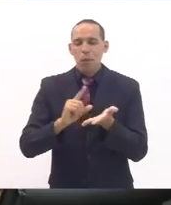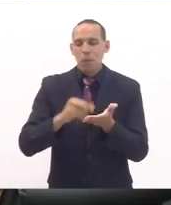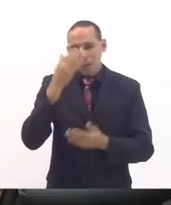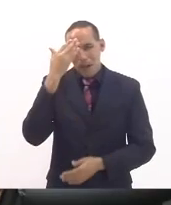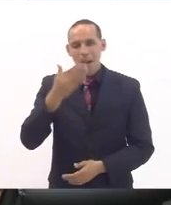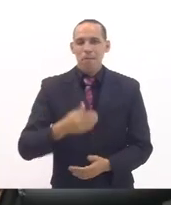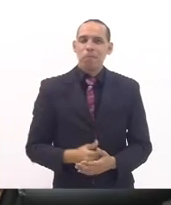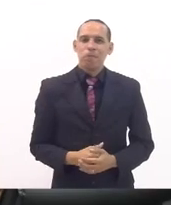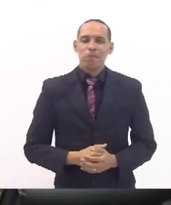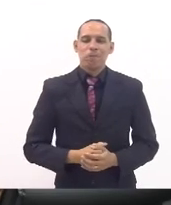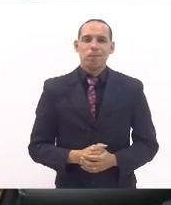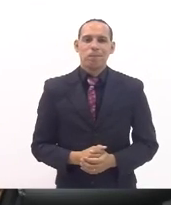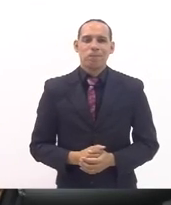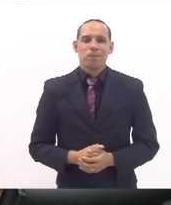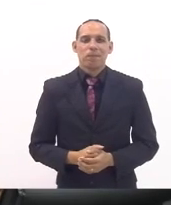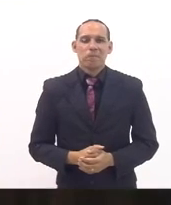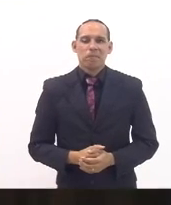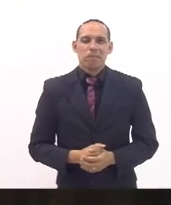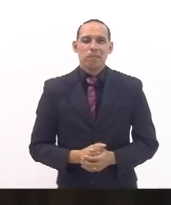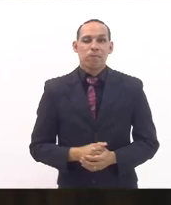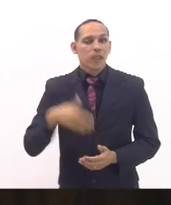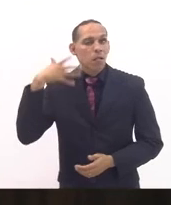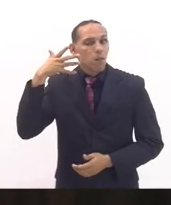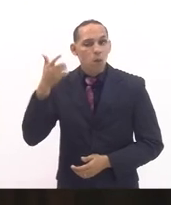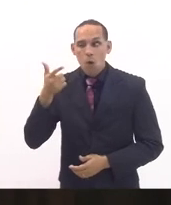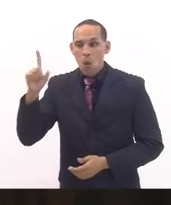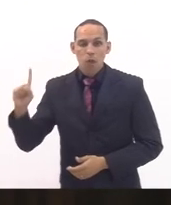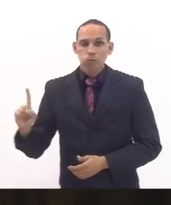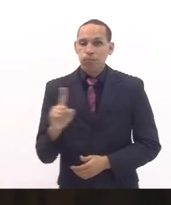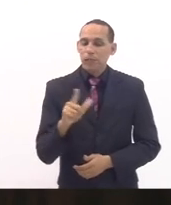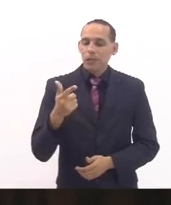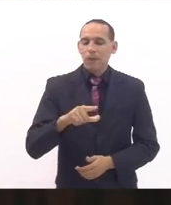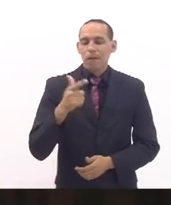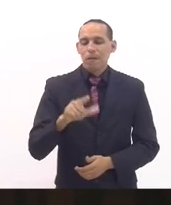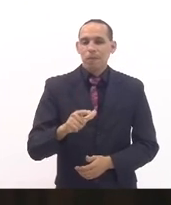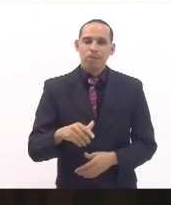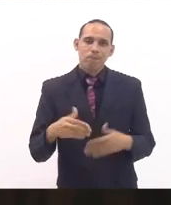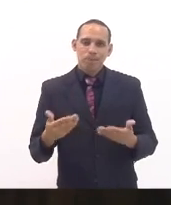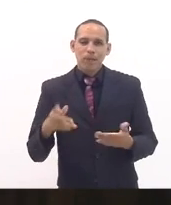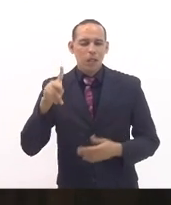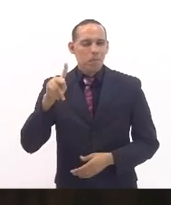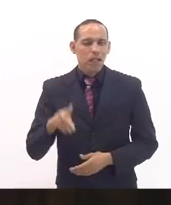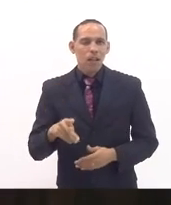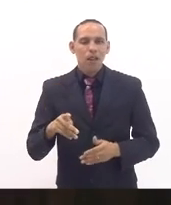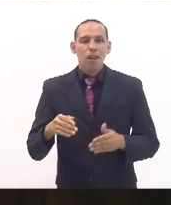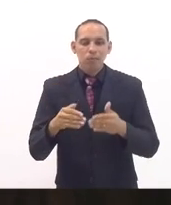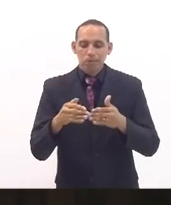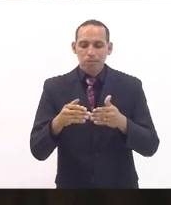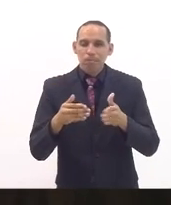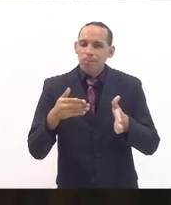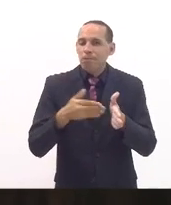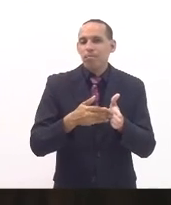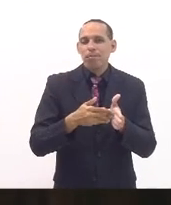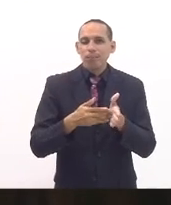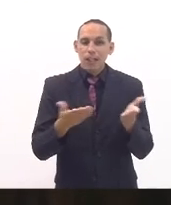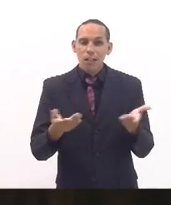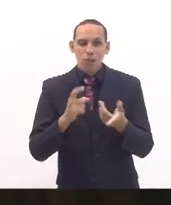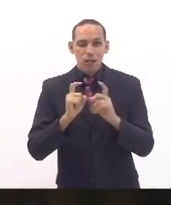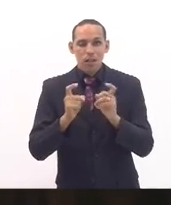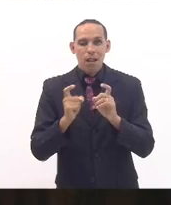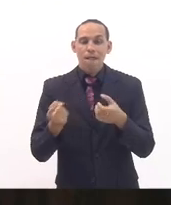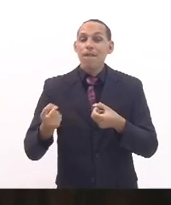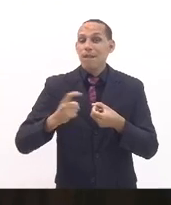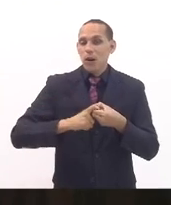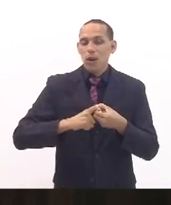obrigado e não havendo mais oradores inscritos a presidência suspende a presente